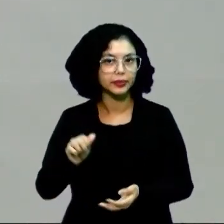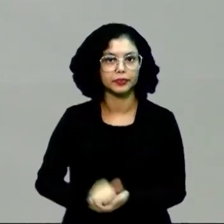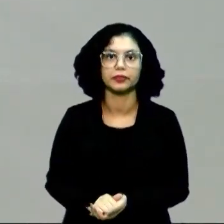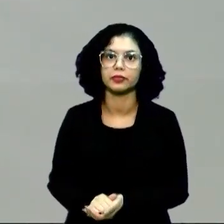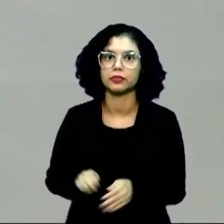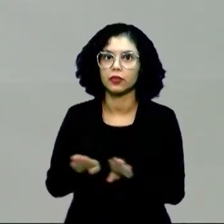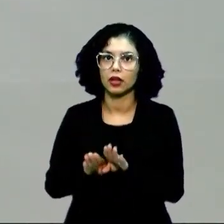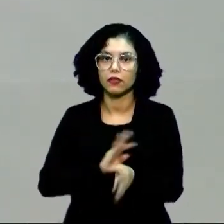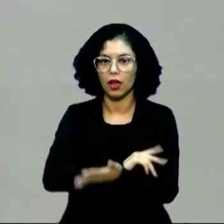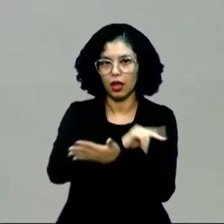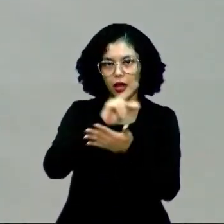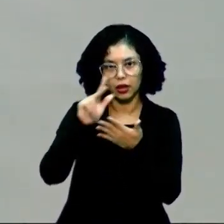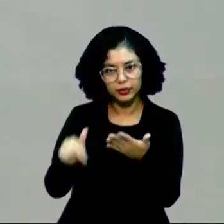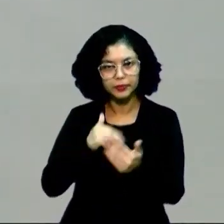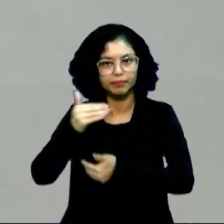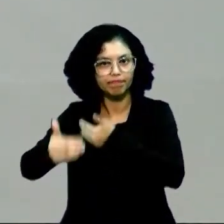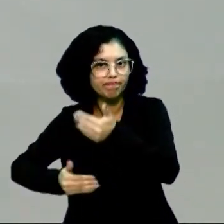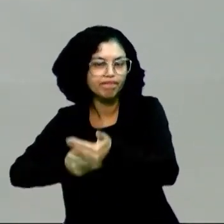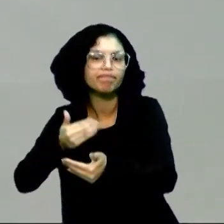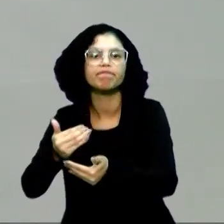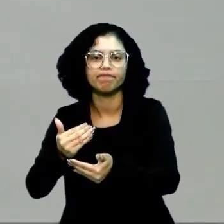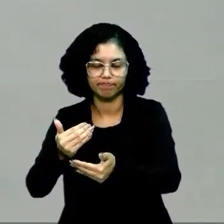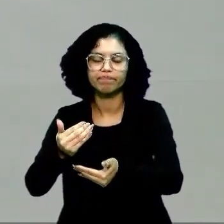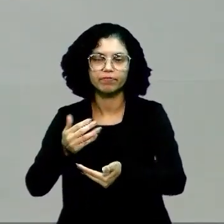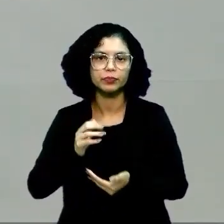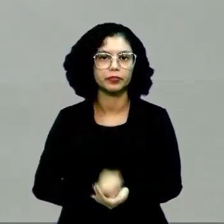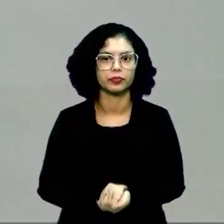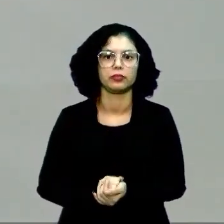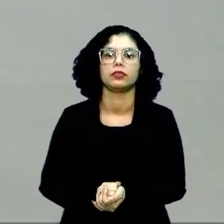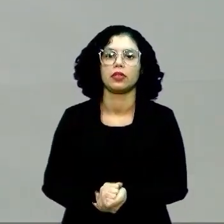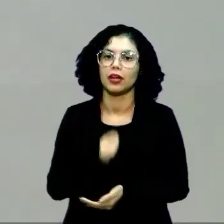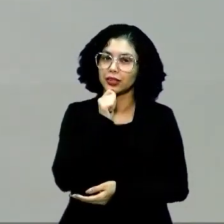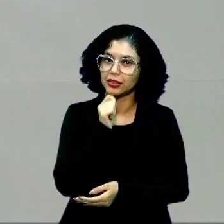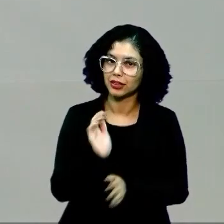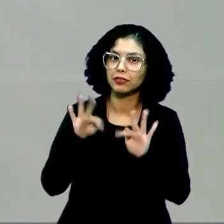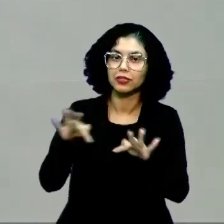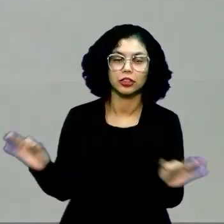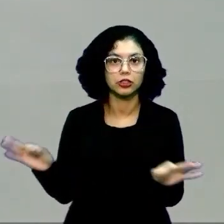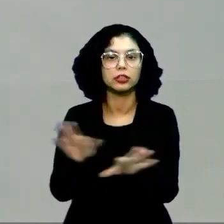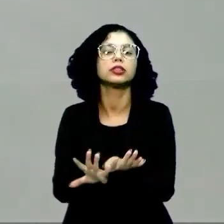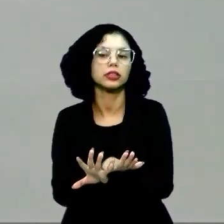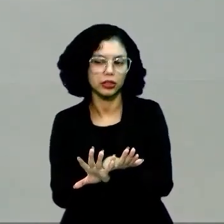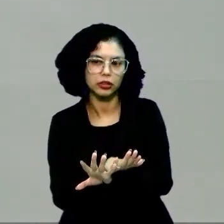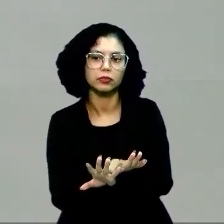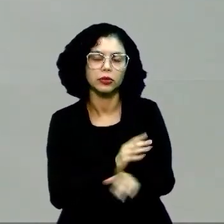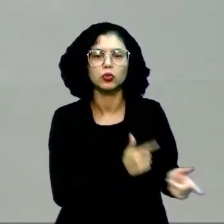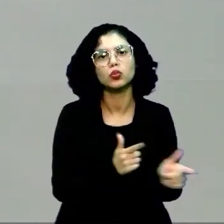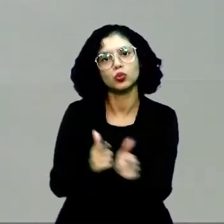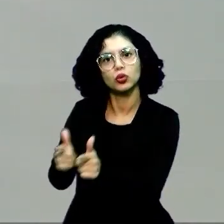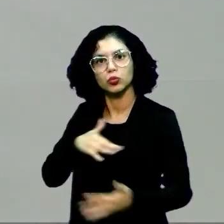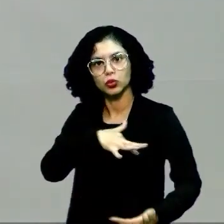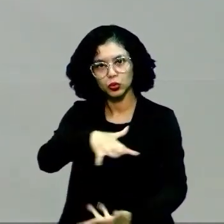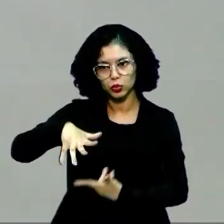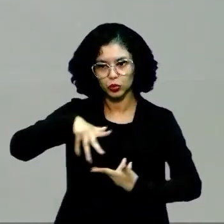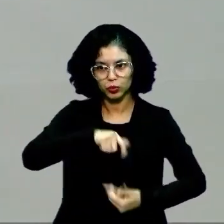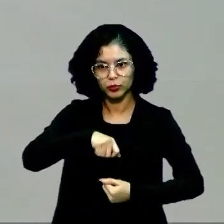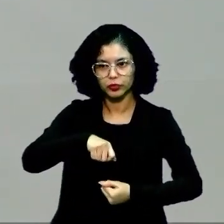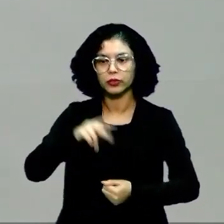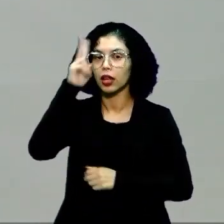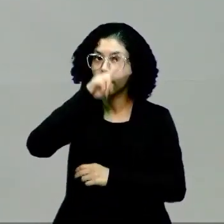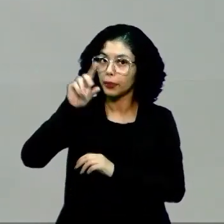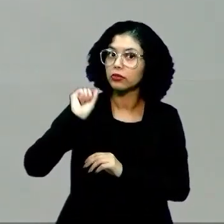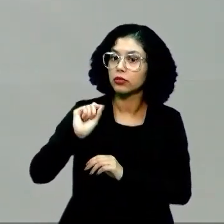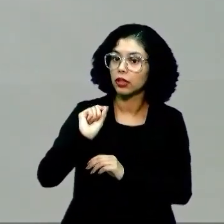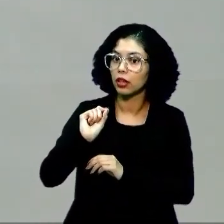de medidas desenvolvidas pelos Estados Unidos a fim de combater o terrorismo no mundo. Lembrando